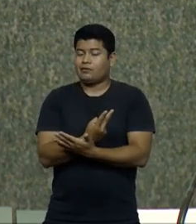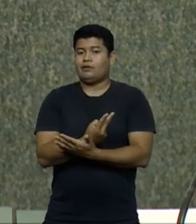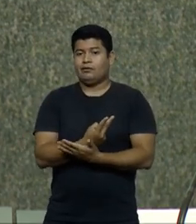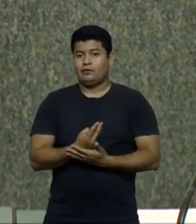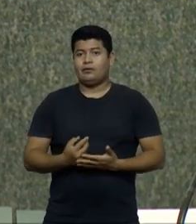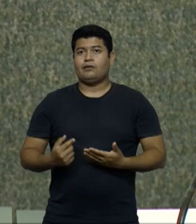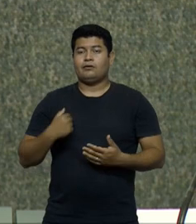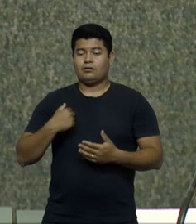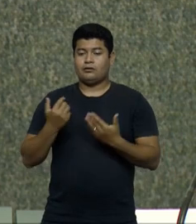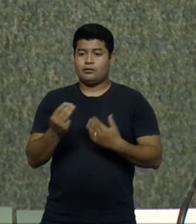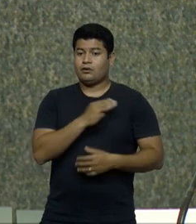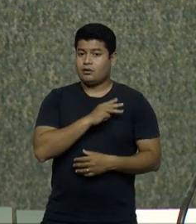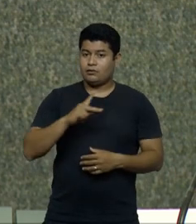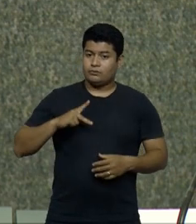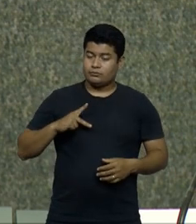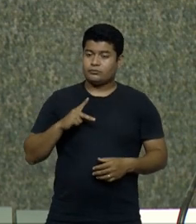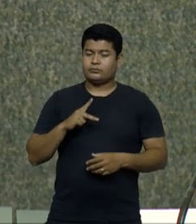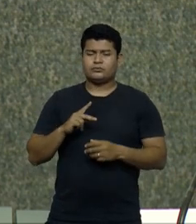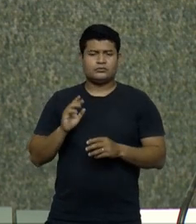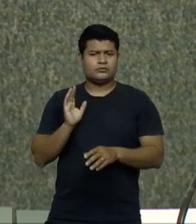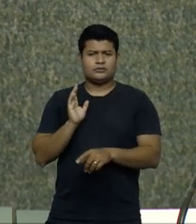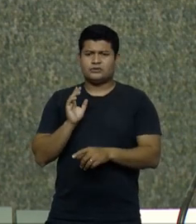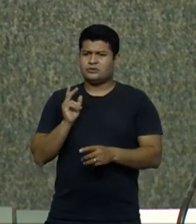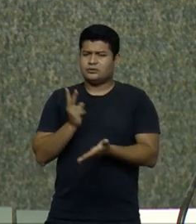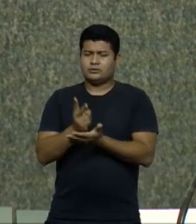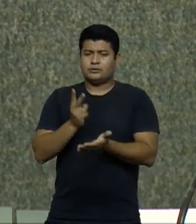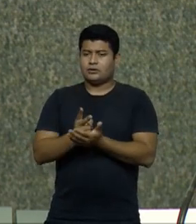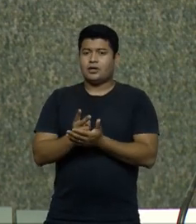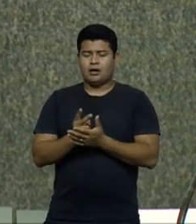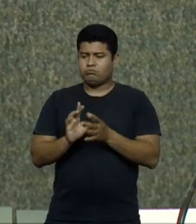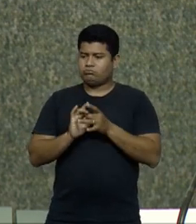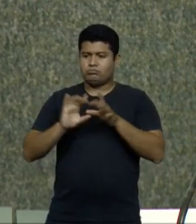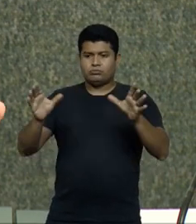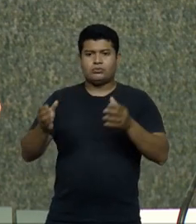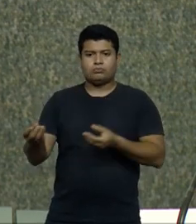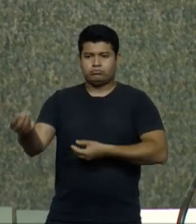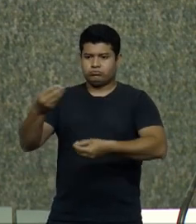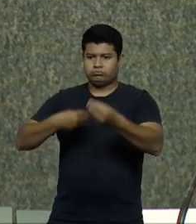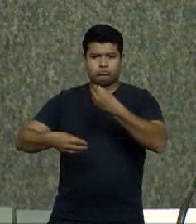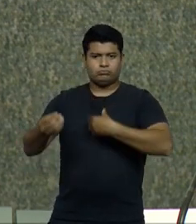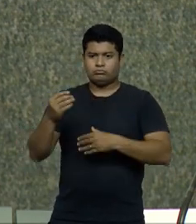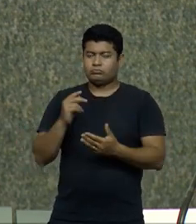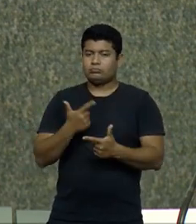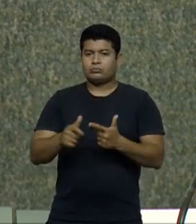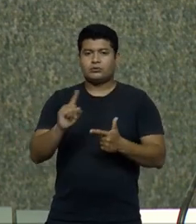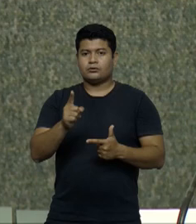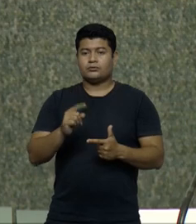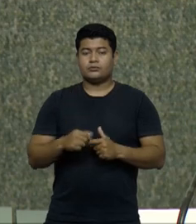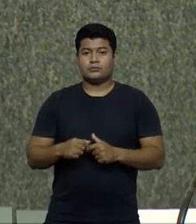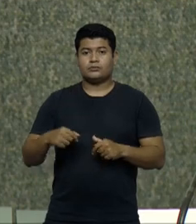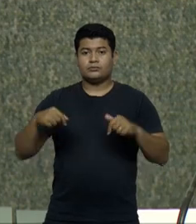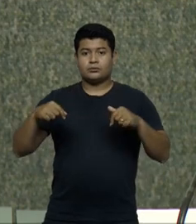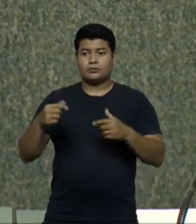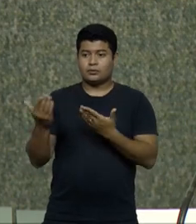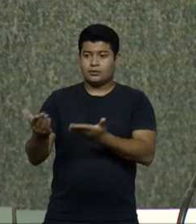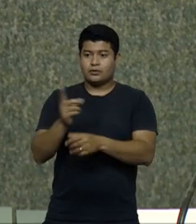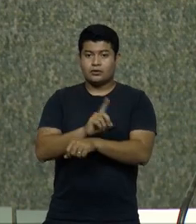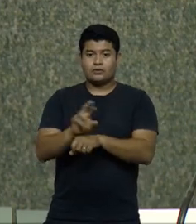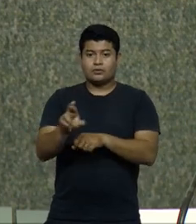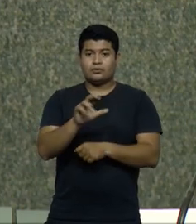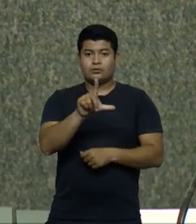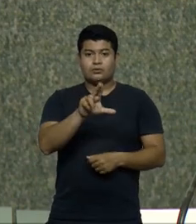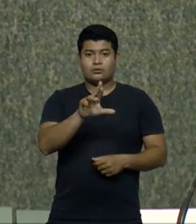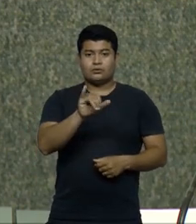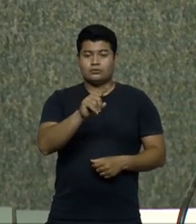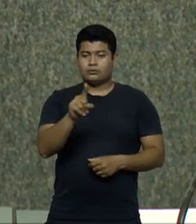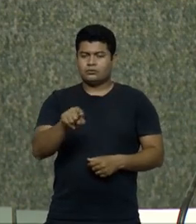recebermos né Como Eu mencionei anteriormente Vocês estão em excelentes mãos aqui com o Doutor Luiz Fernando